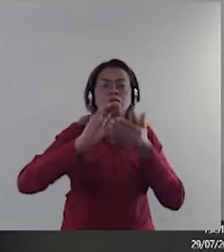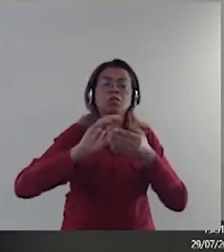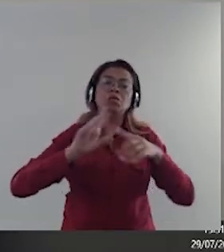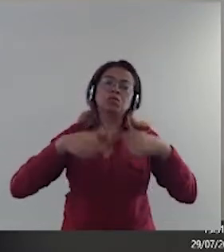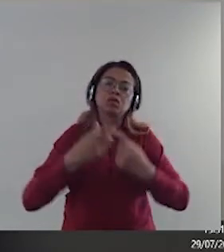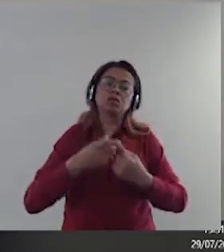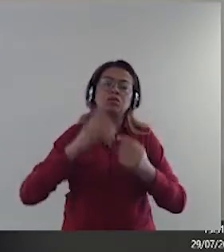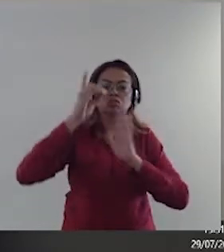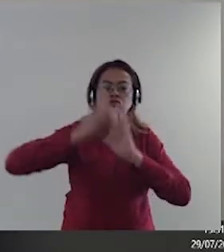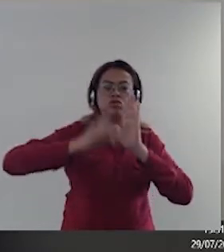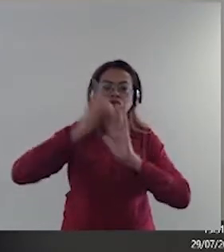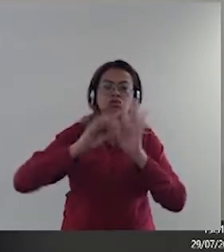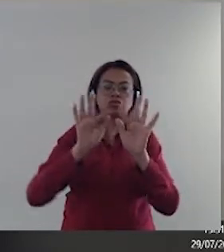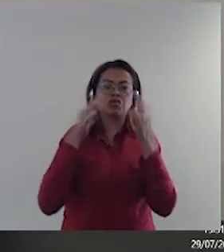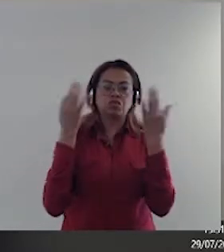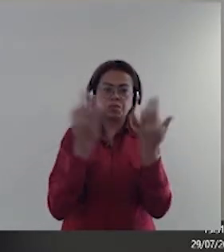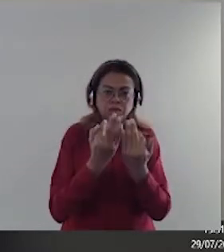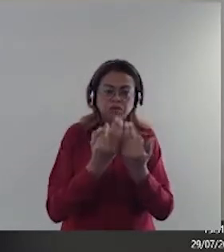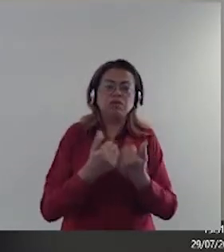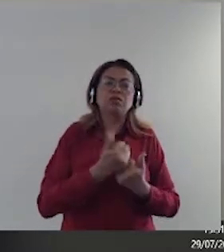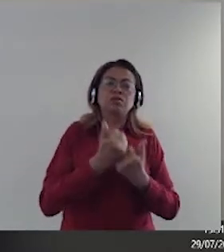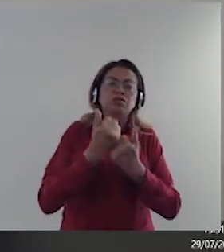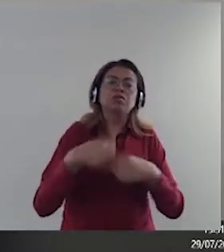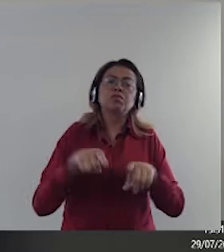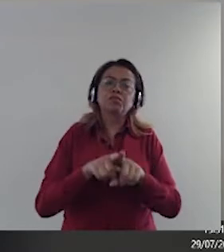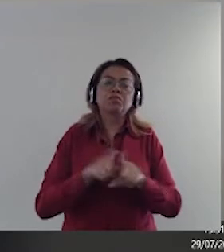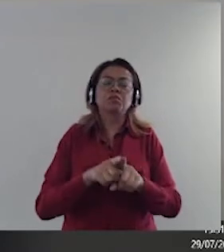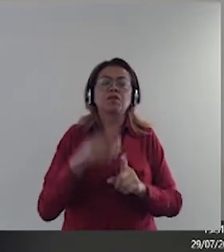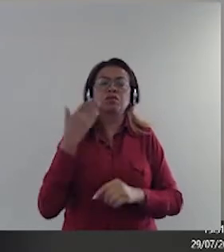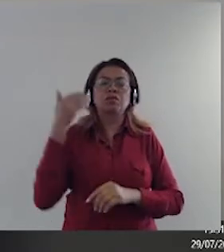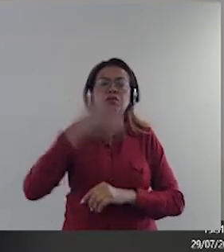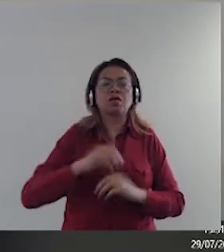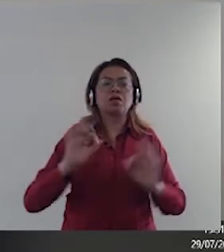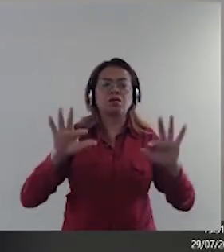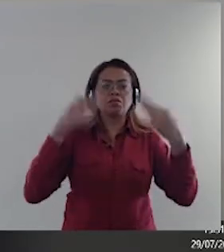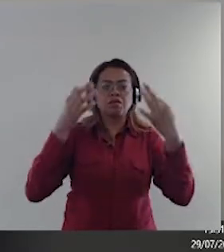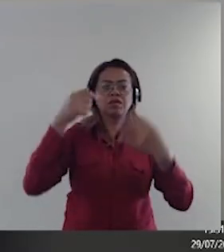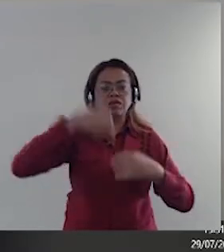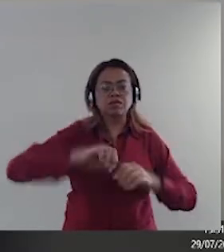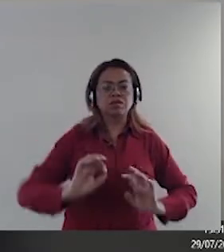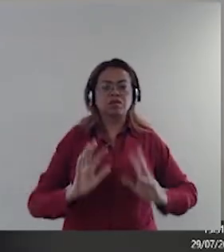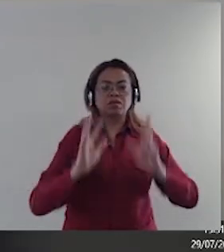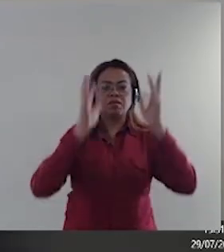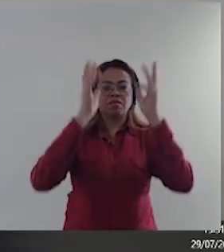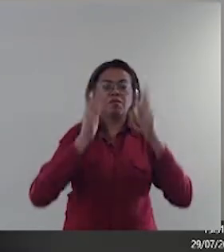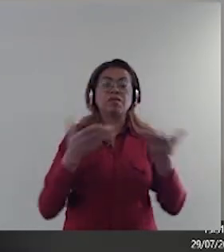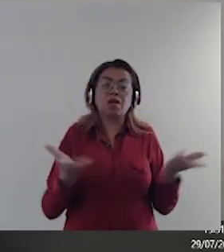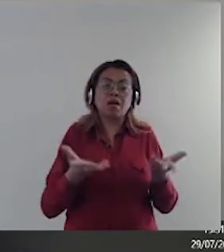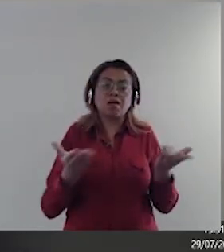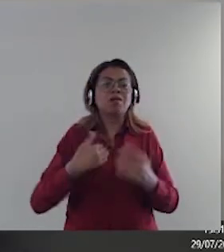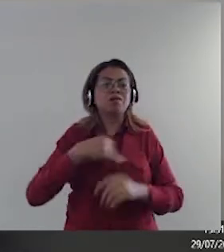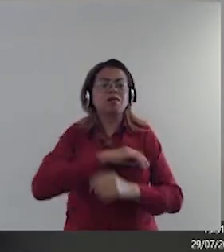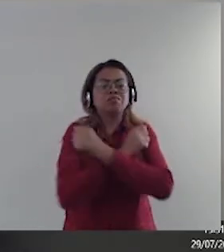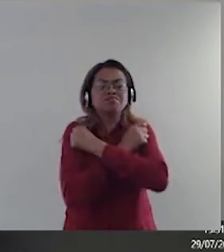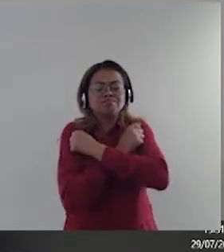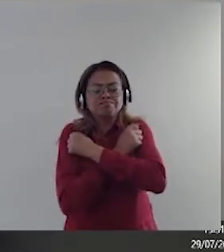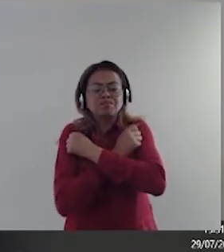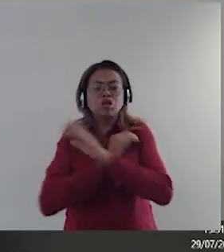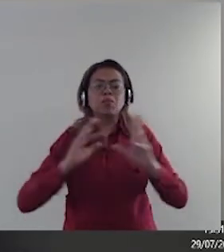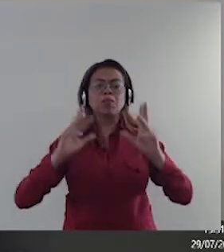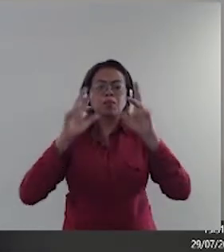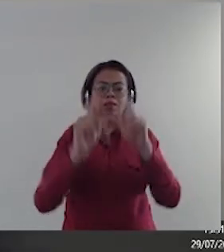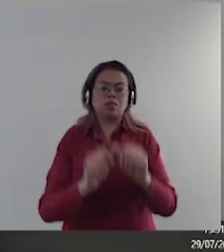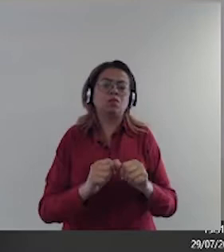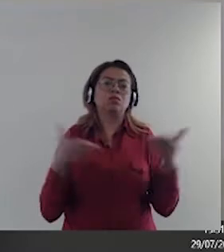Família e Sucessões, que também esteve à frente da coordenação deste evento que nós estamos aqui agora. Eu gostaria de deixar um abraço muito grande a todos que compõem